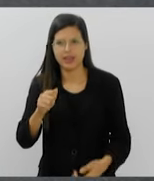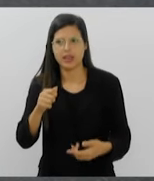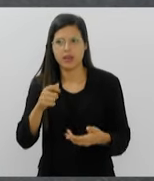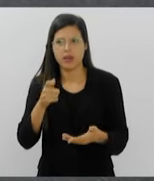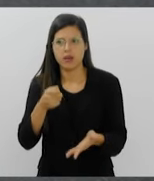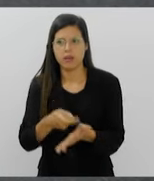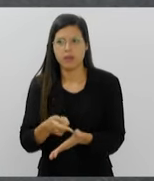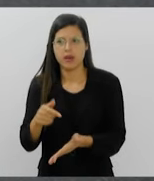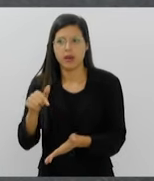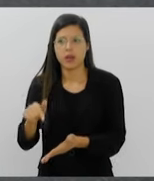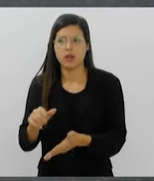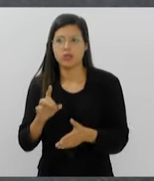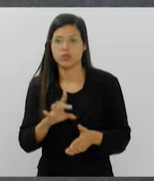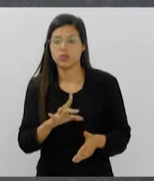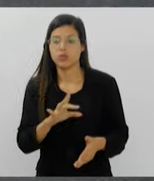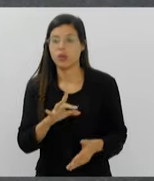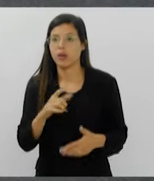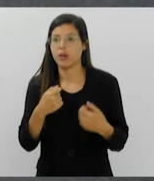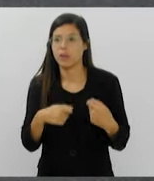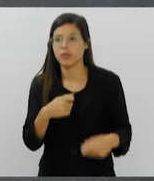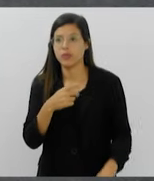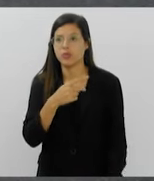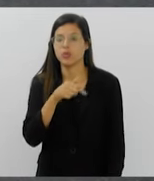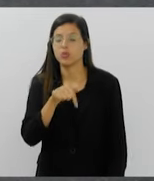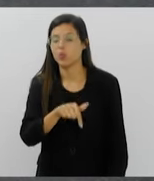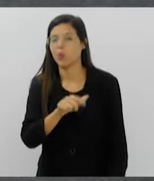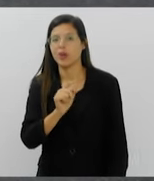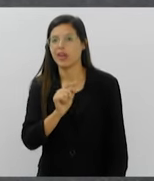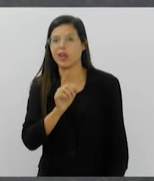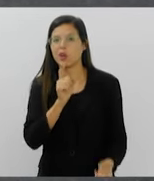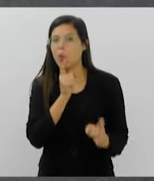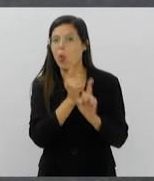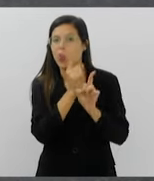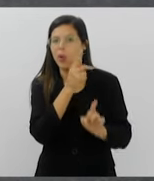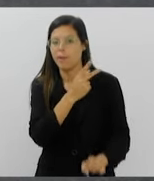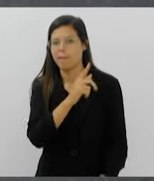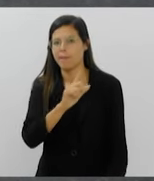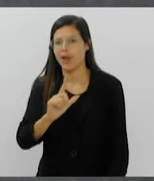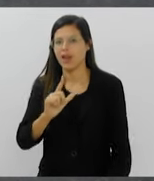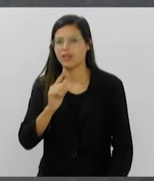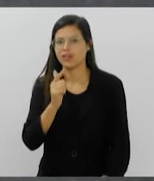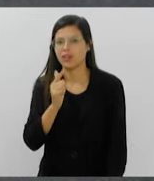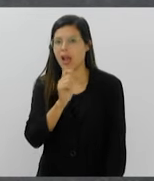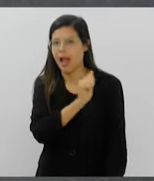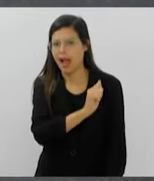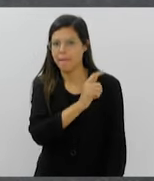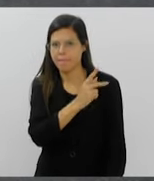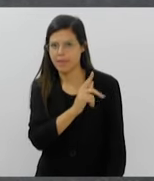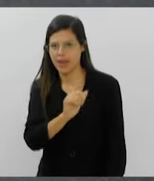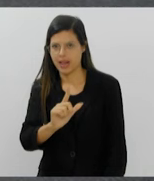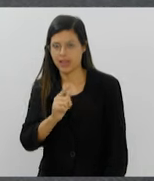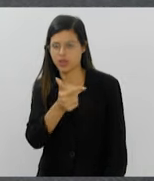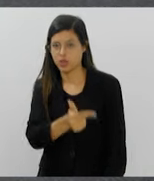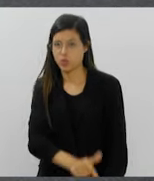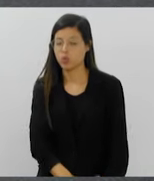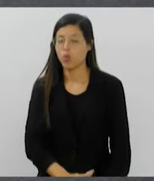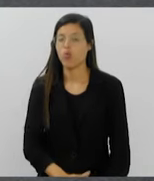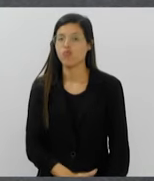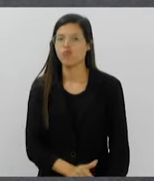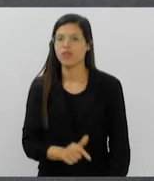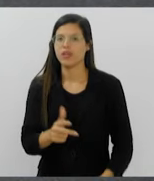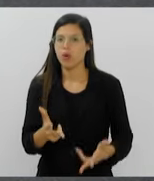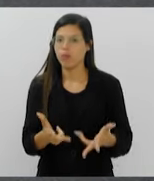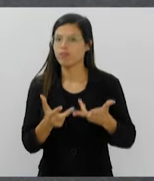de novo. Chegando na APL, deputado Pombel, eu constatei que uma funcionária da APL, diante